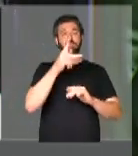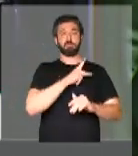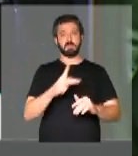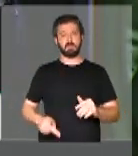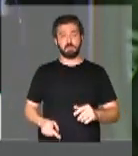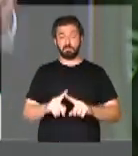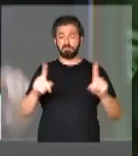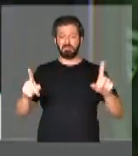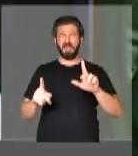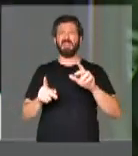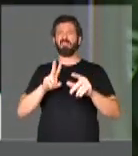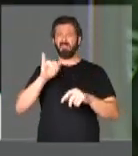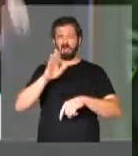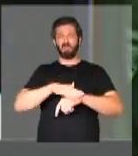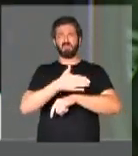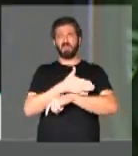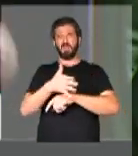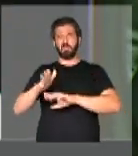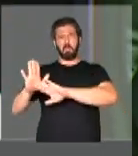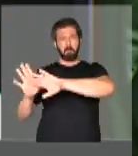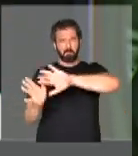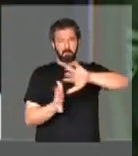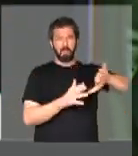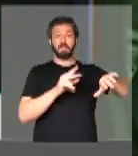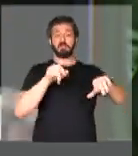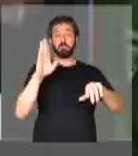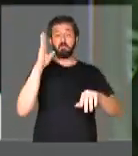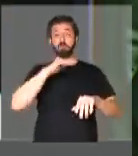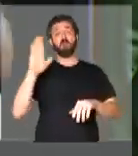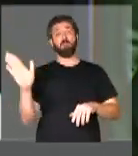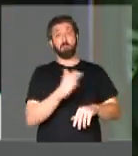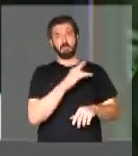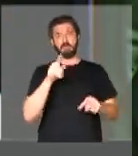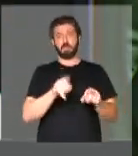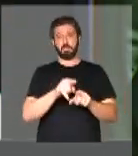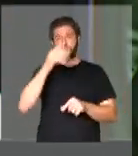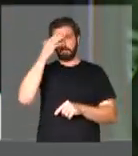Mas tudo passa e esse mal também passará para o Brasil, senhor presidente. Muito obrigado.